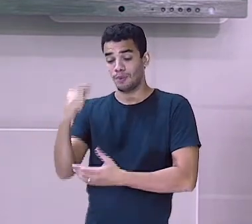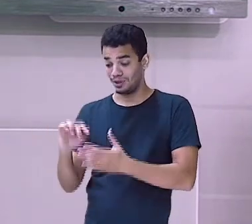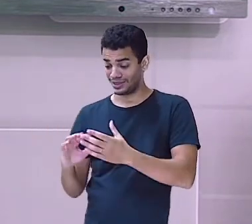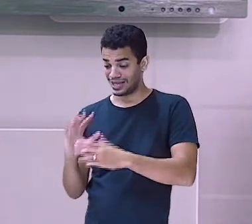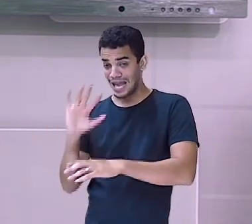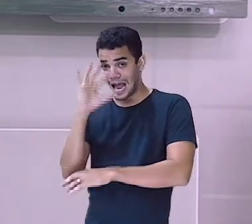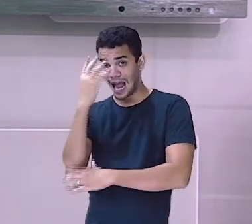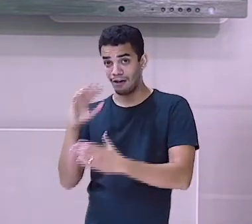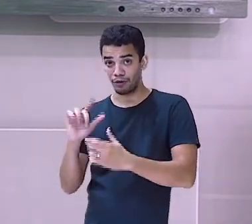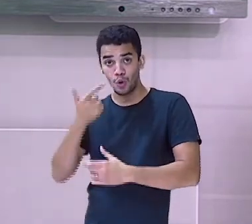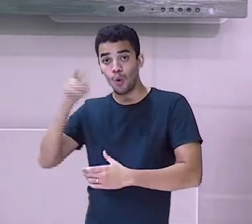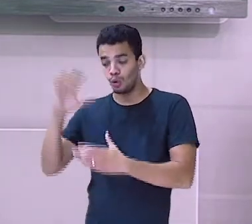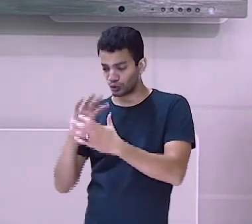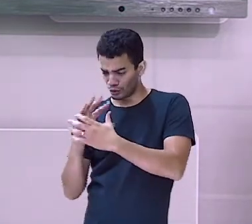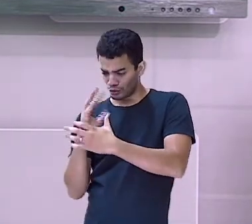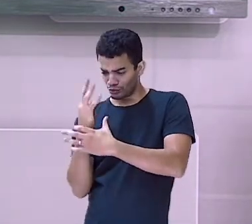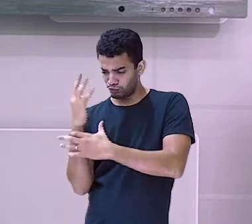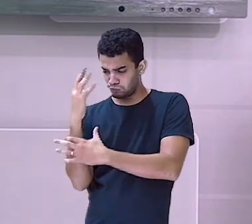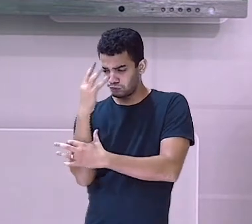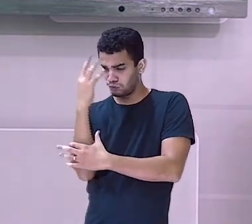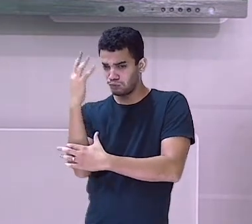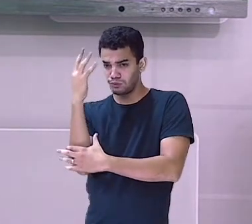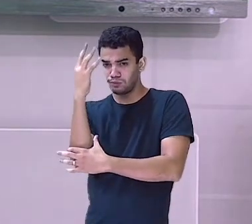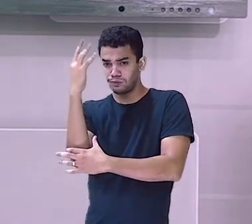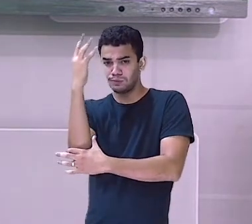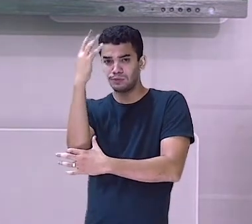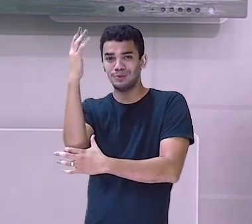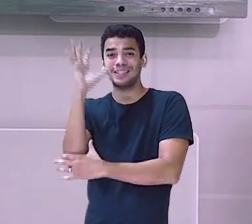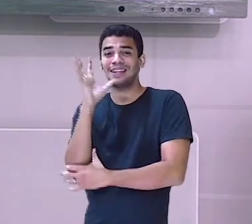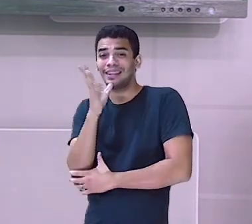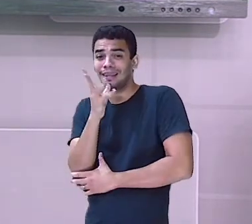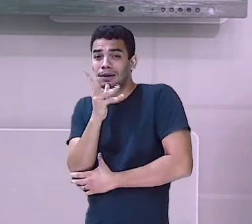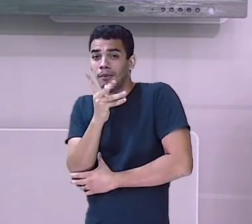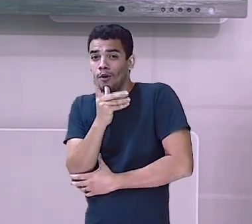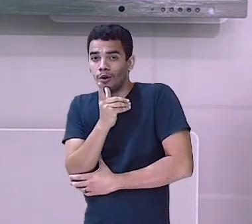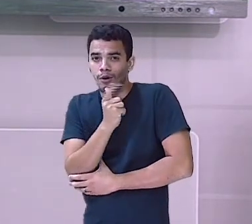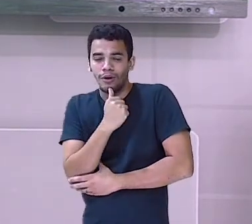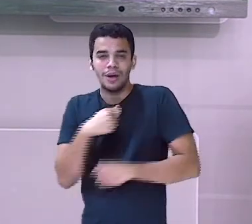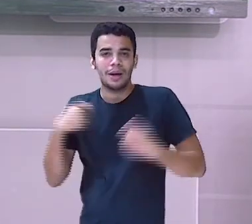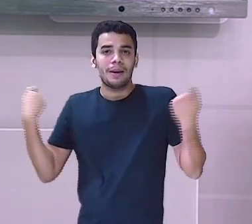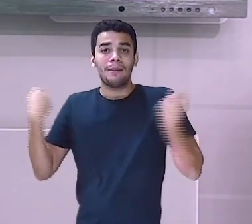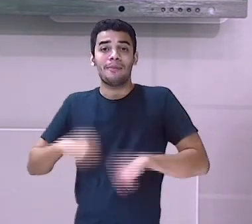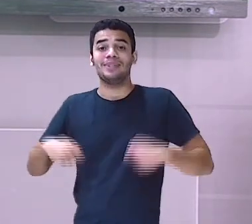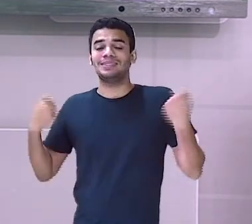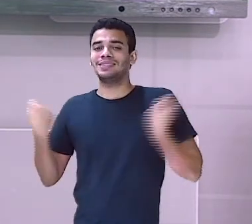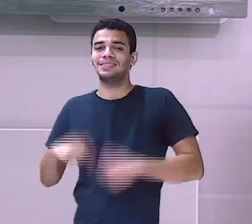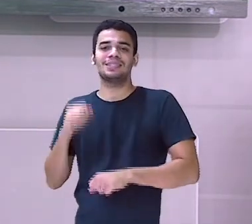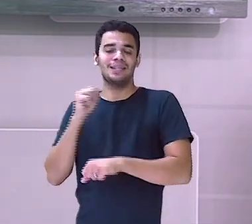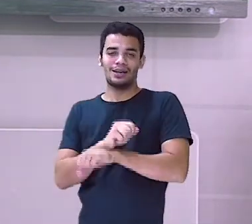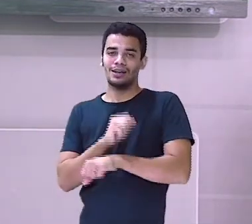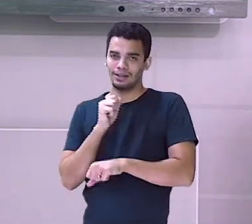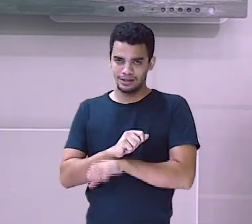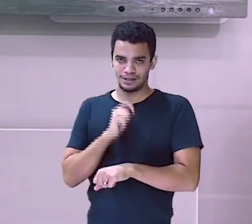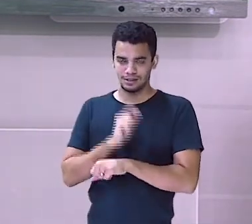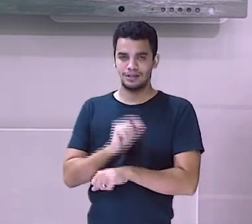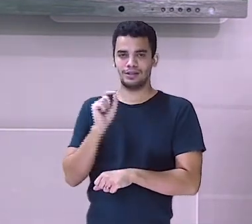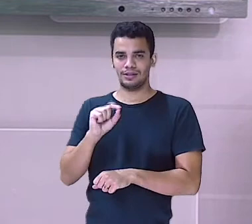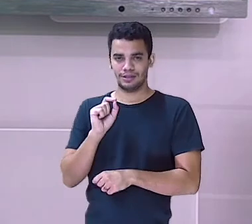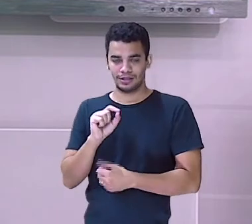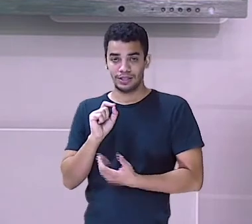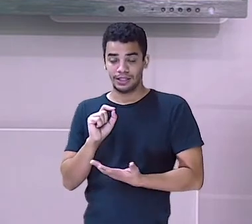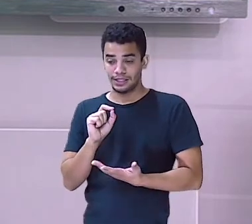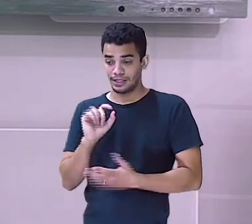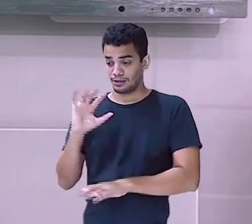árvores. Então a gente precisa dar um tempo para essa madeira, para essa árvore crescer novamente, para fazer